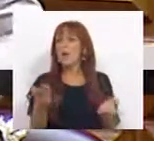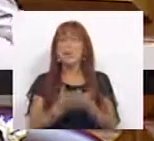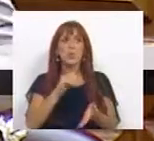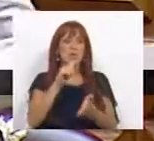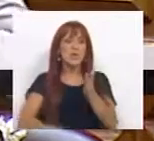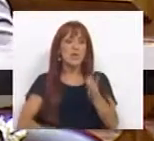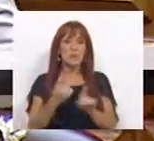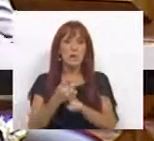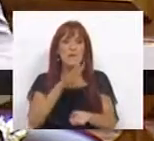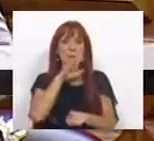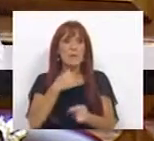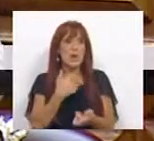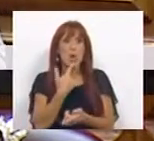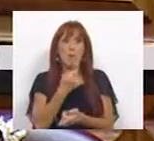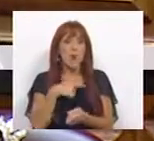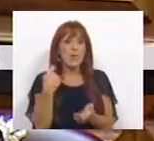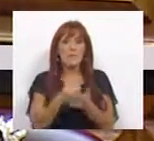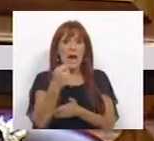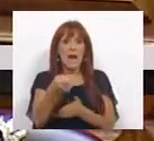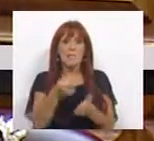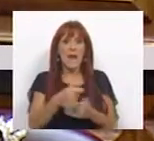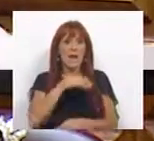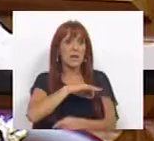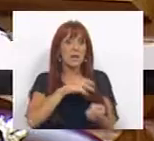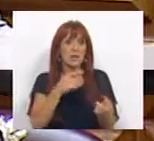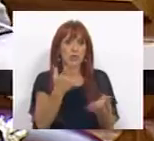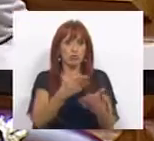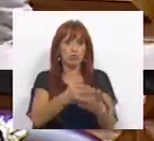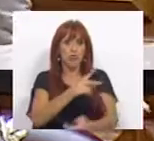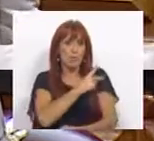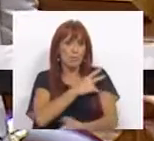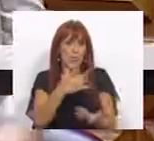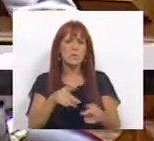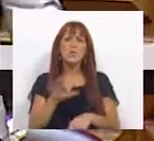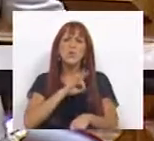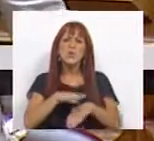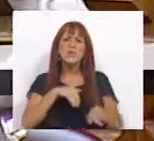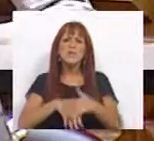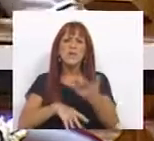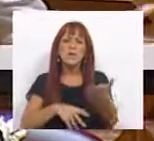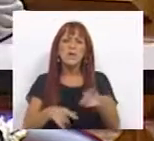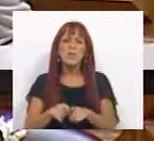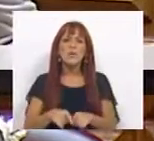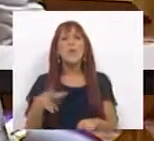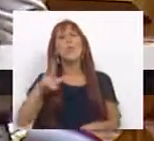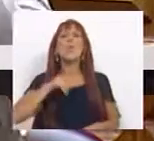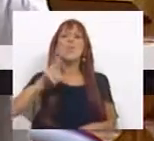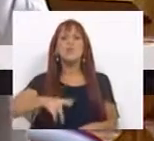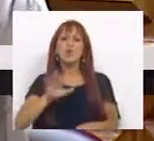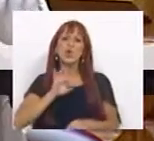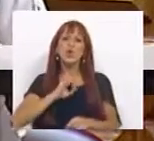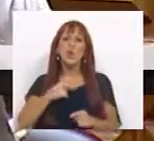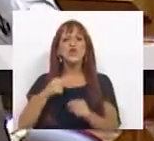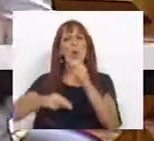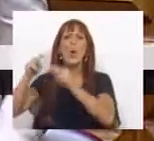estudos porque a família não tinha poder económico para pagar propinas. Foi isto que os senhores fizeram e foi o Portugal que os